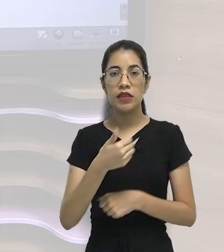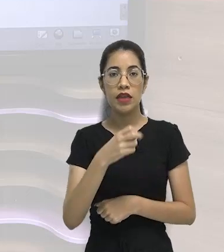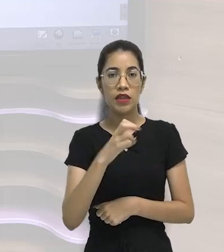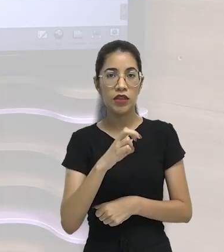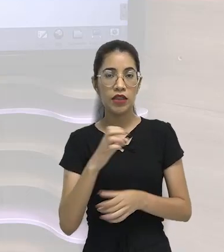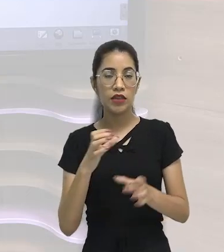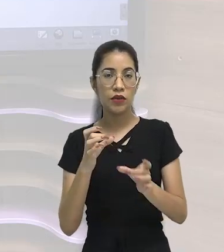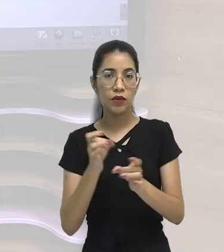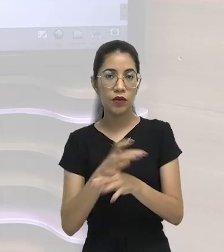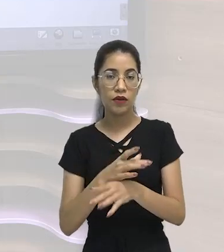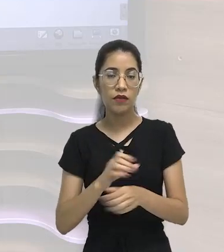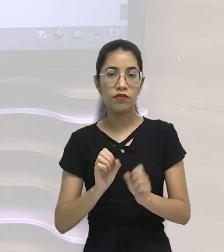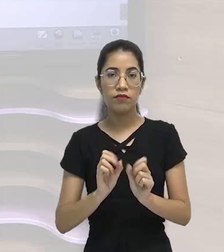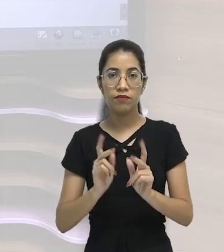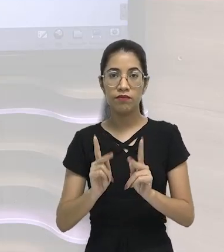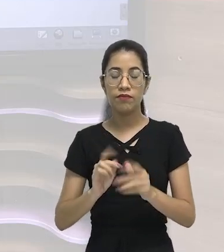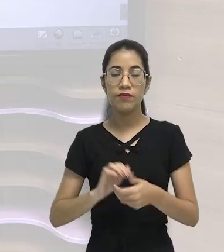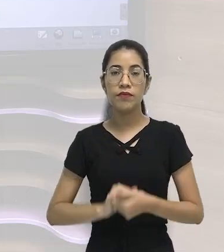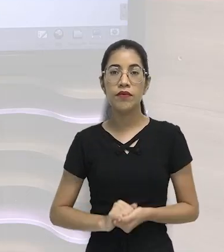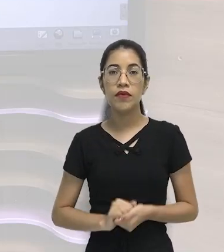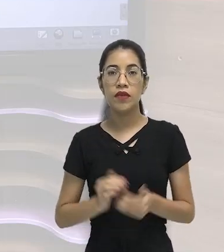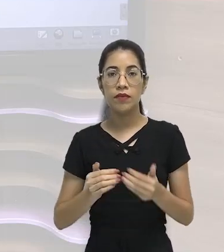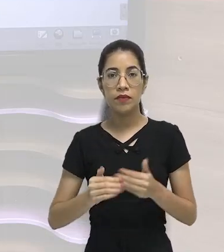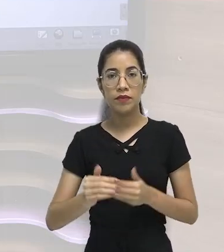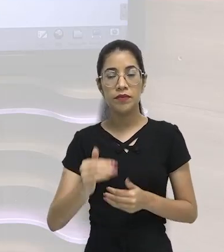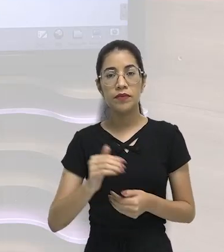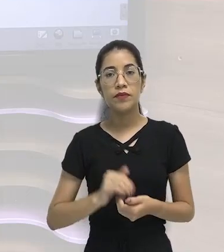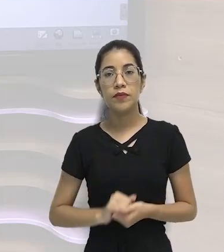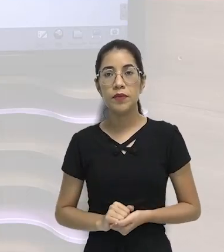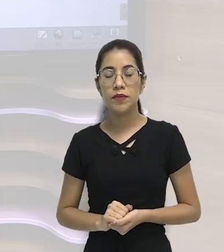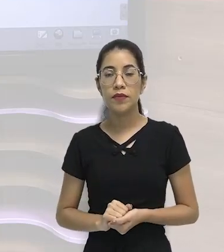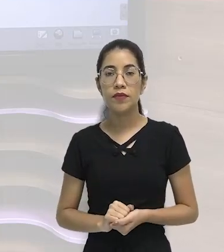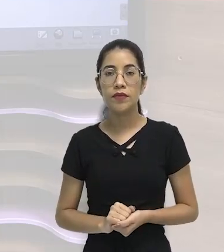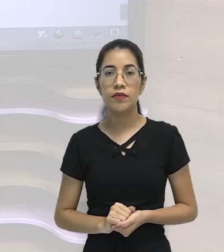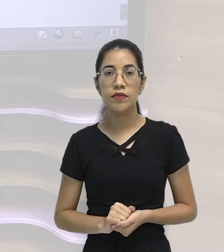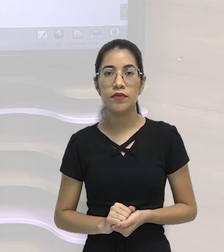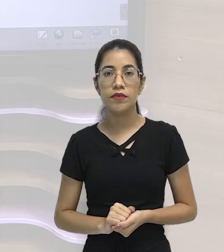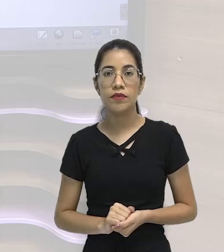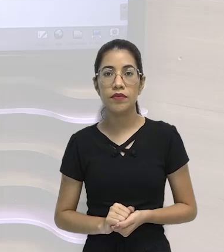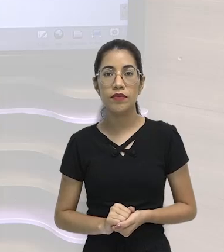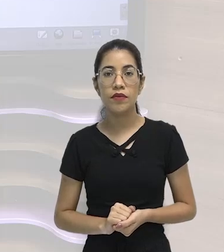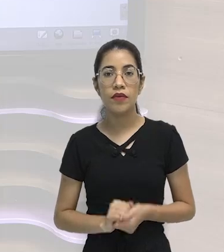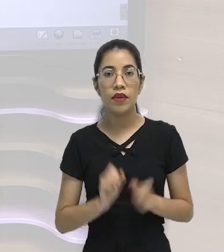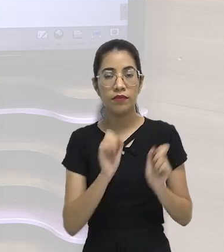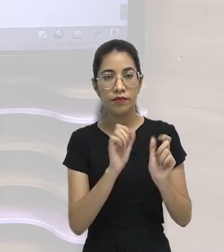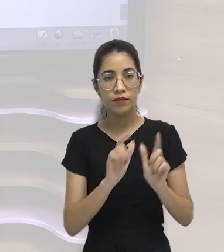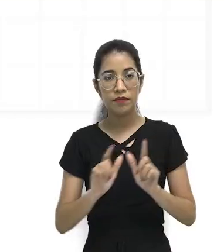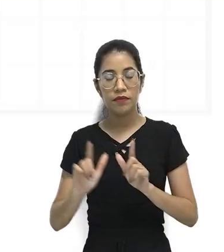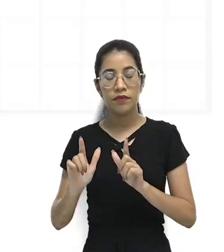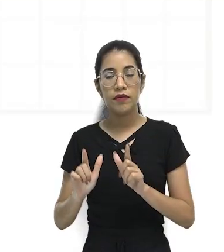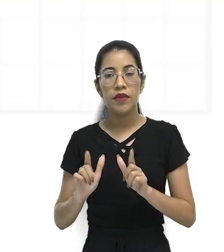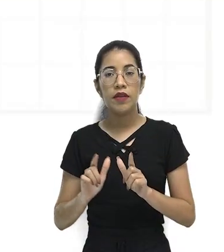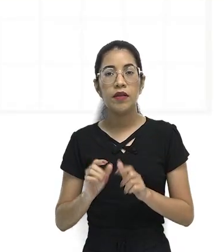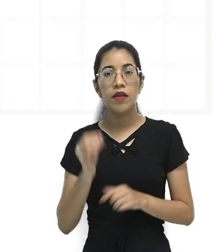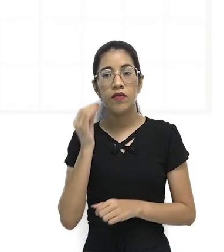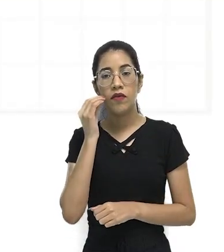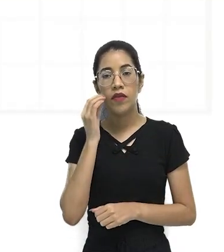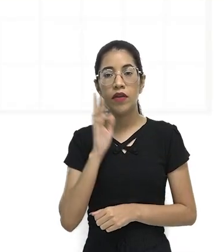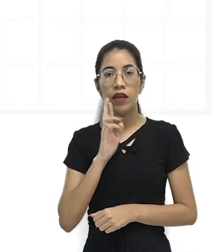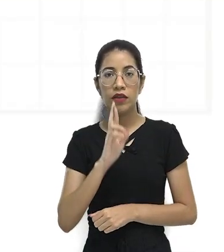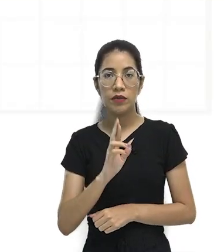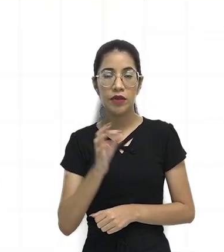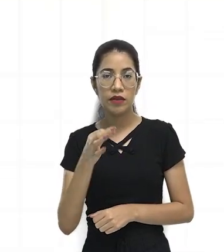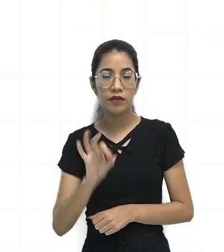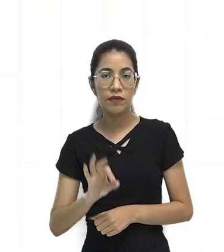ali. Show de bola, né, pessoal? Vamos seguindo, então? Vamos só para a nossa próxima cartela, para a gente conferir o resultado